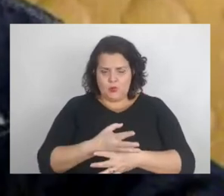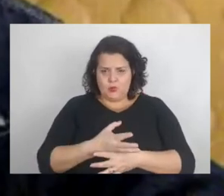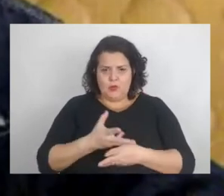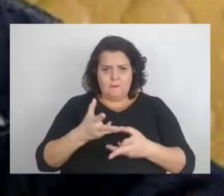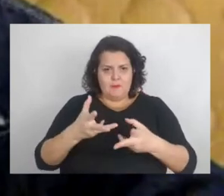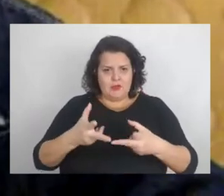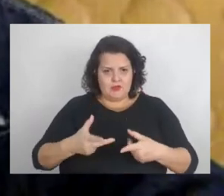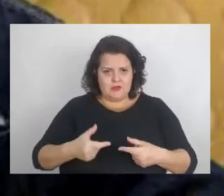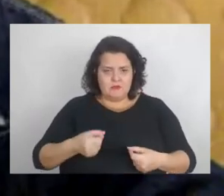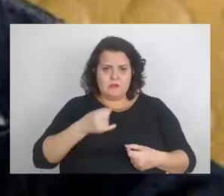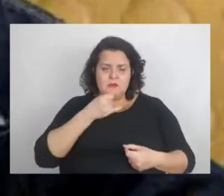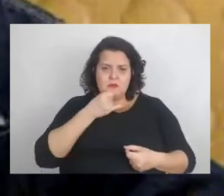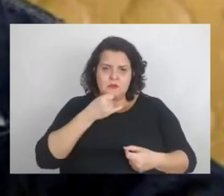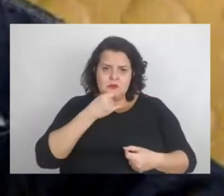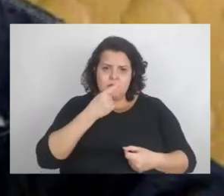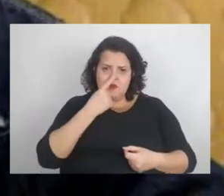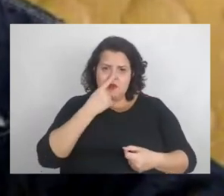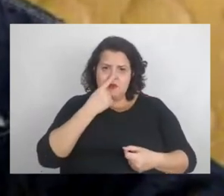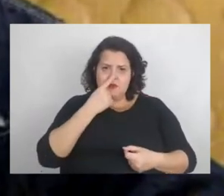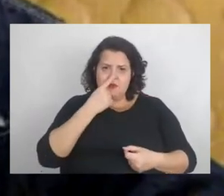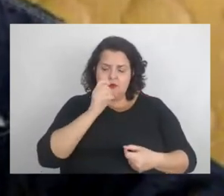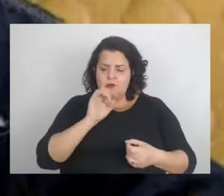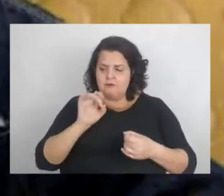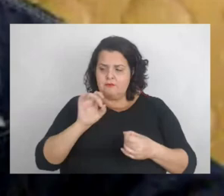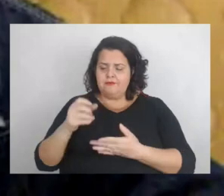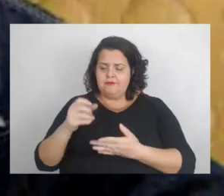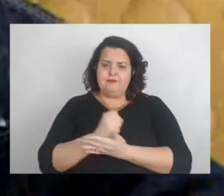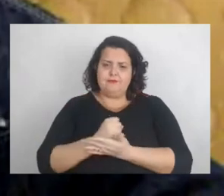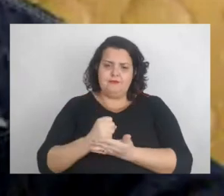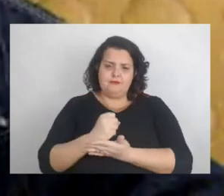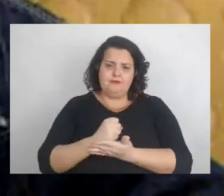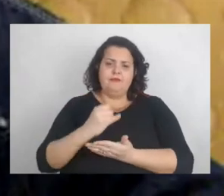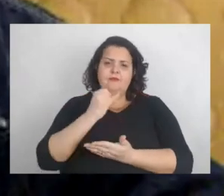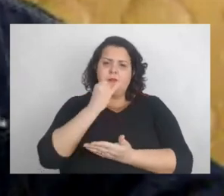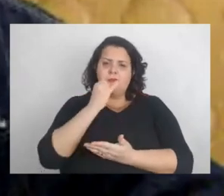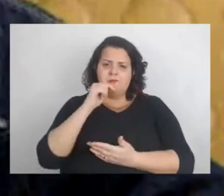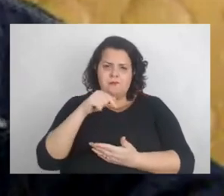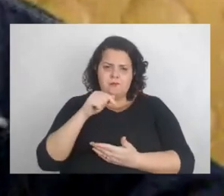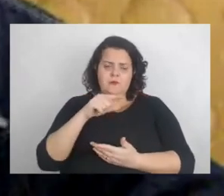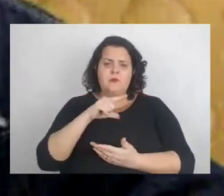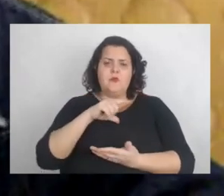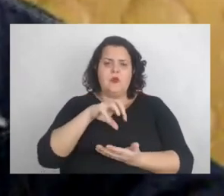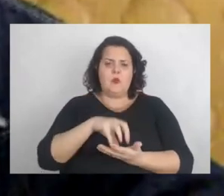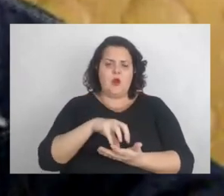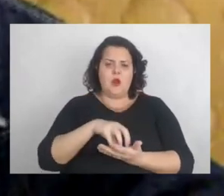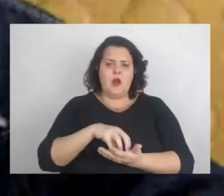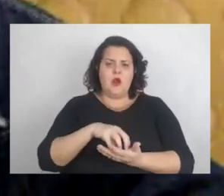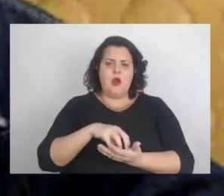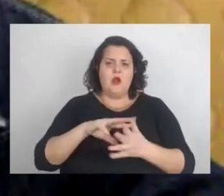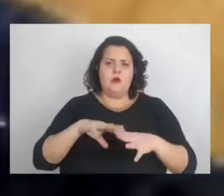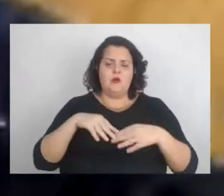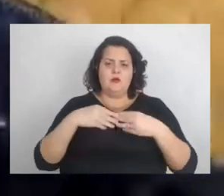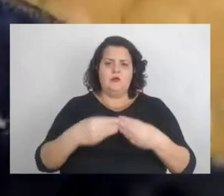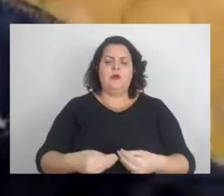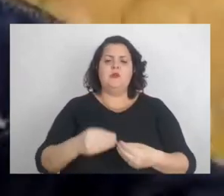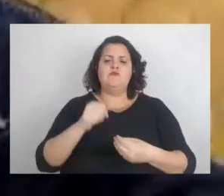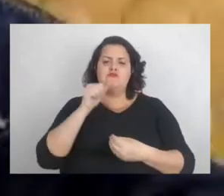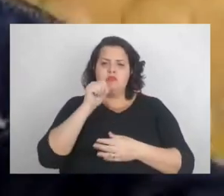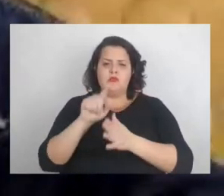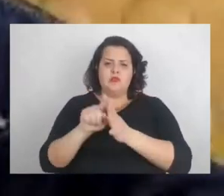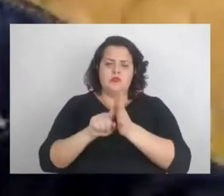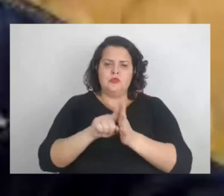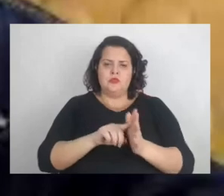tem até um interessante no nosso campus, da Débora Mendon, nossa colega, colega, que mostrou a percepção de